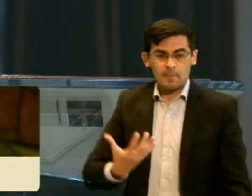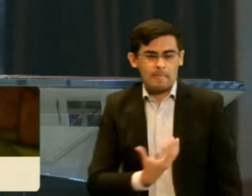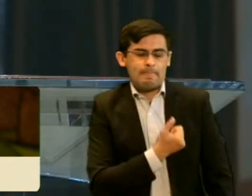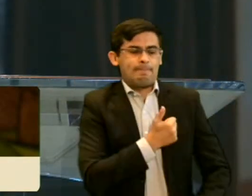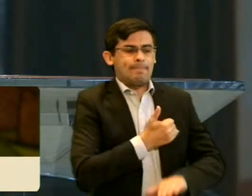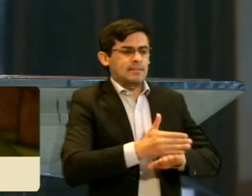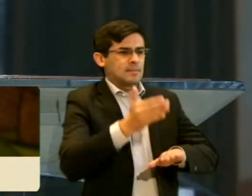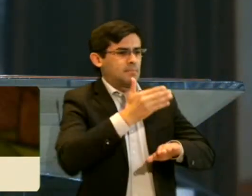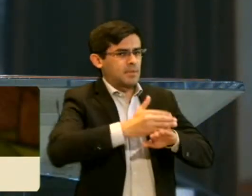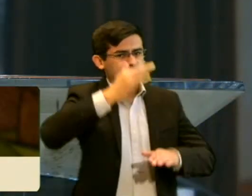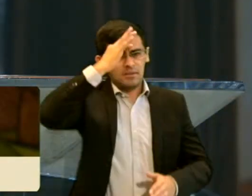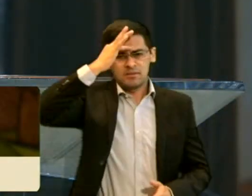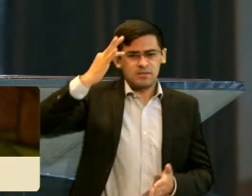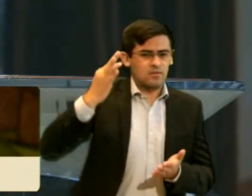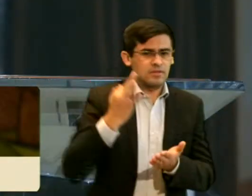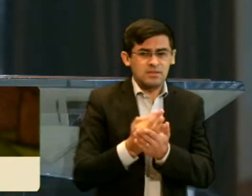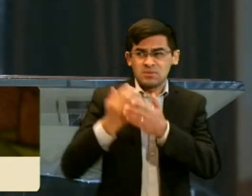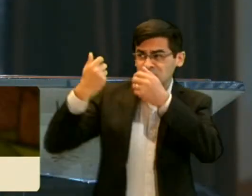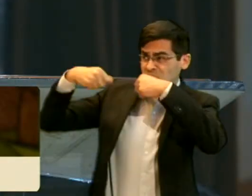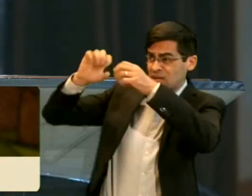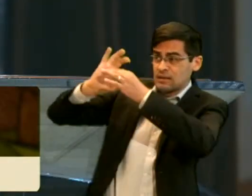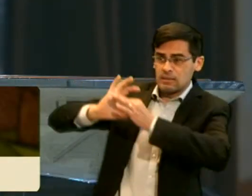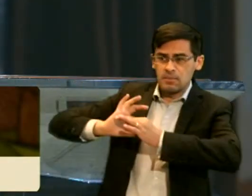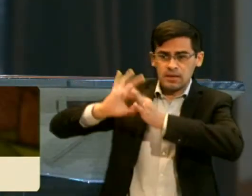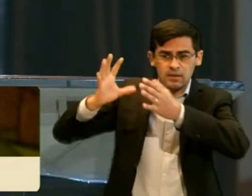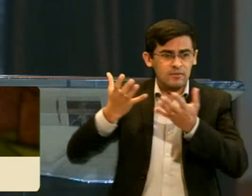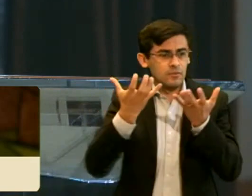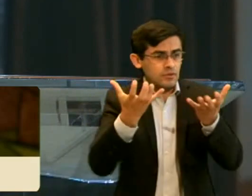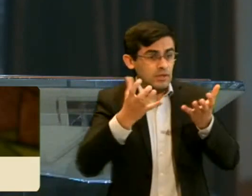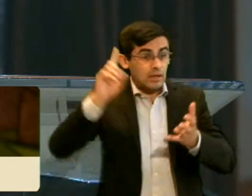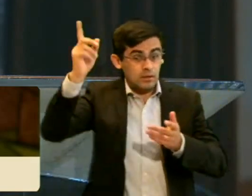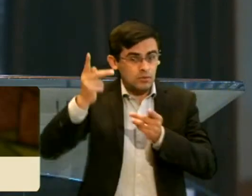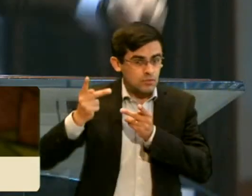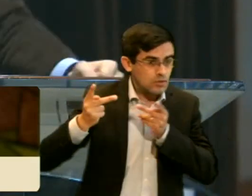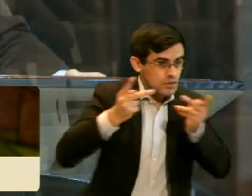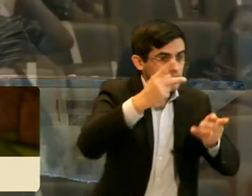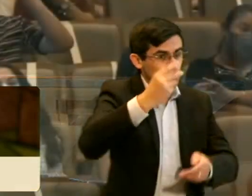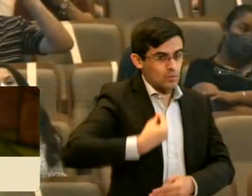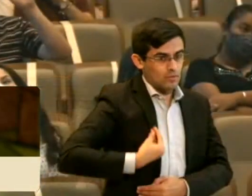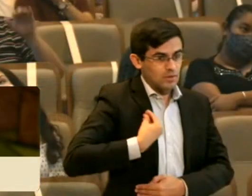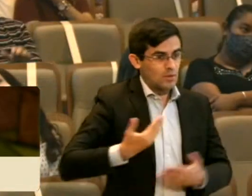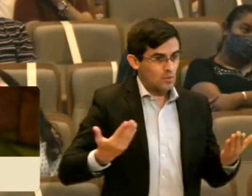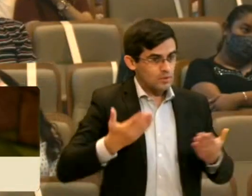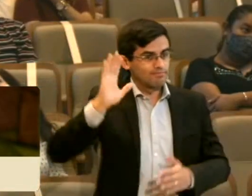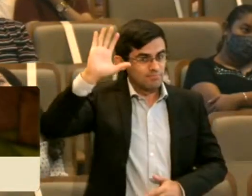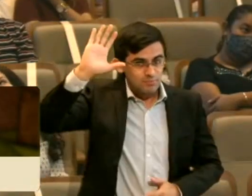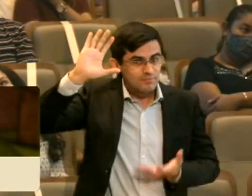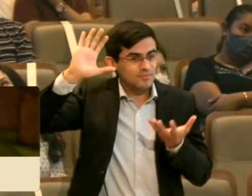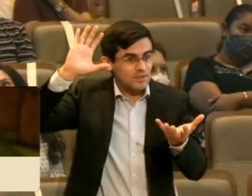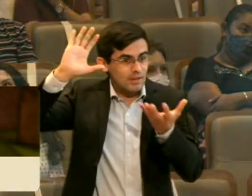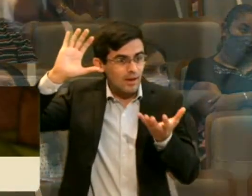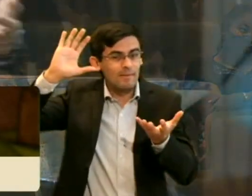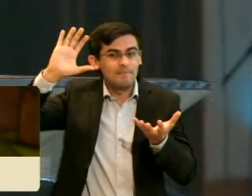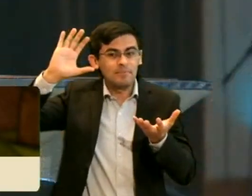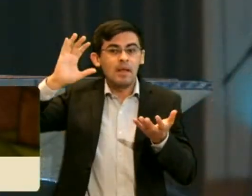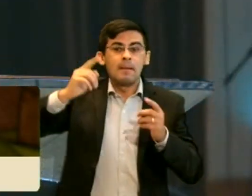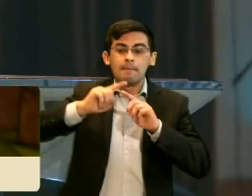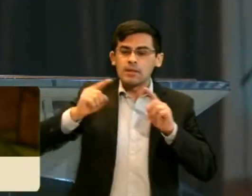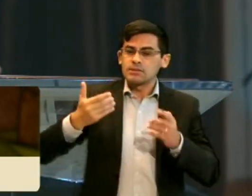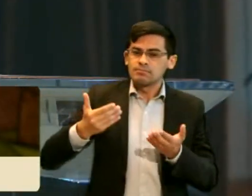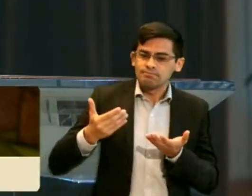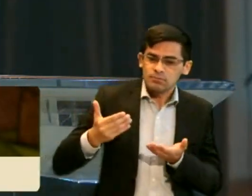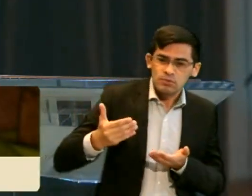fé que liberta. Quantos querem uma visitação de Deus aqui? Aleluia! Mas hoje eu queria